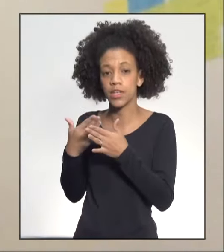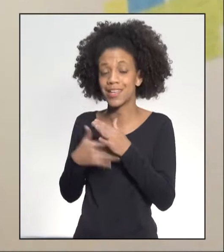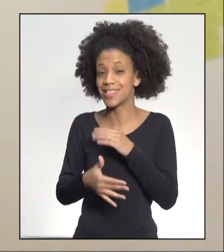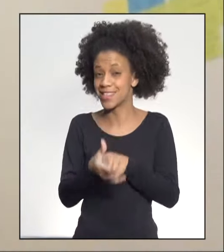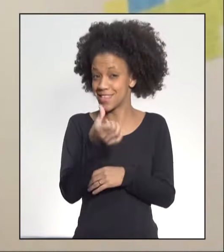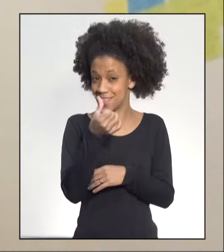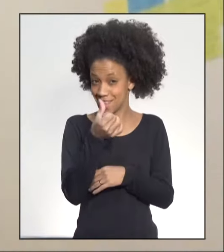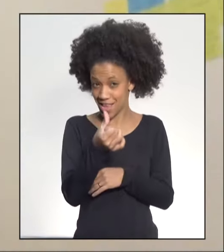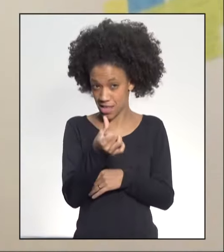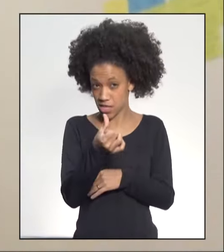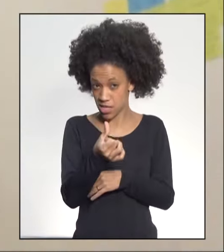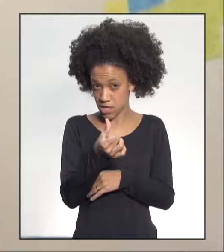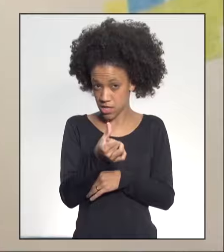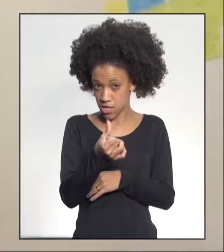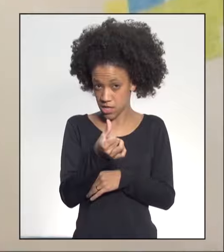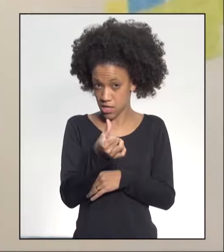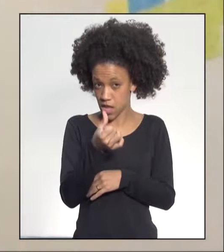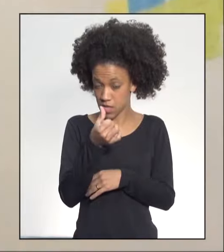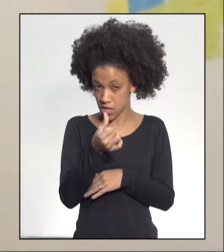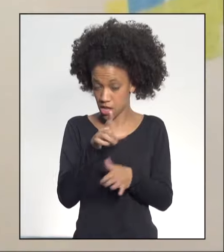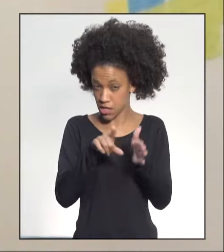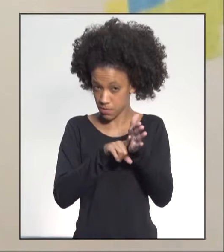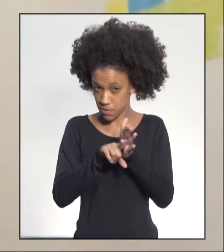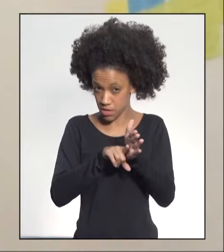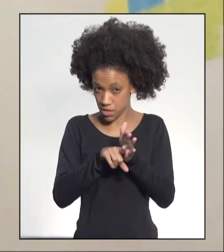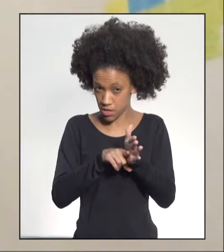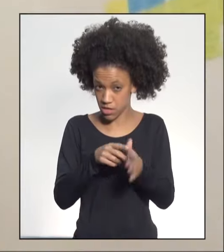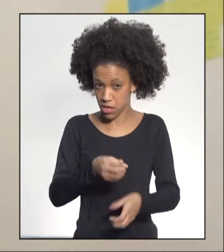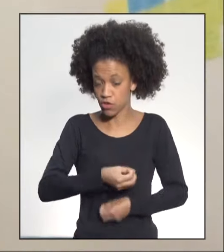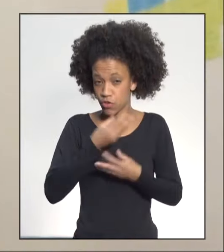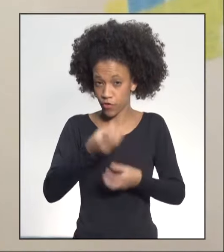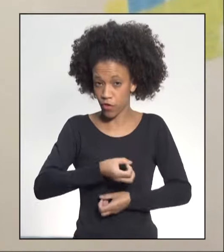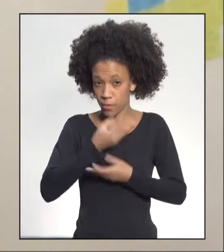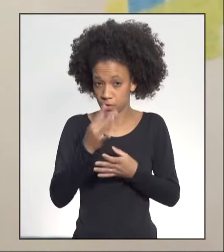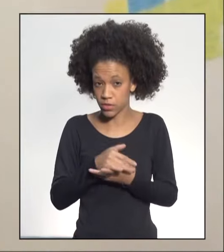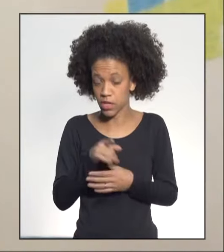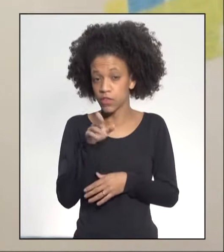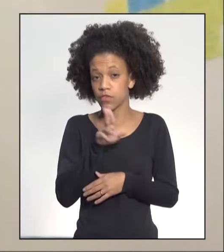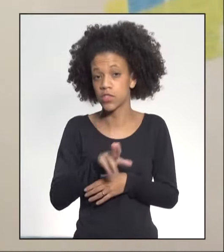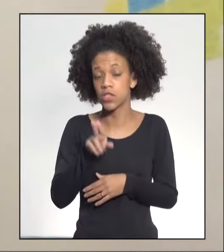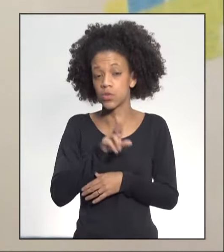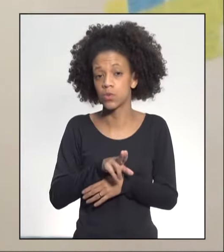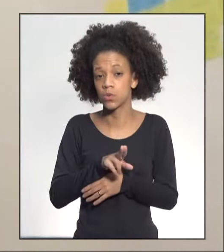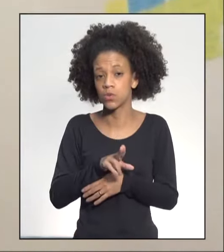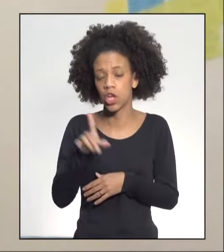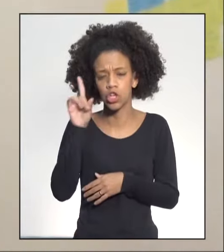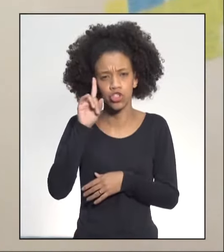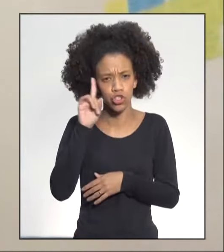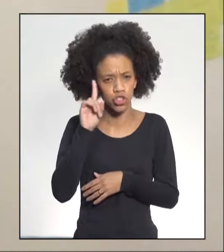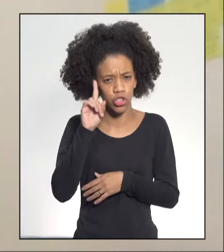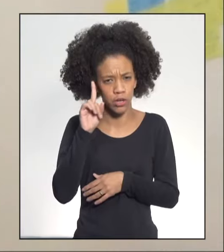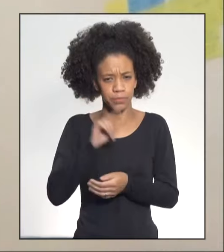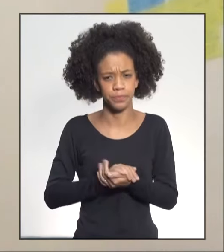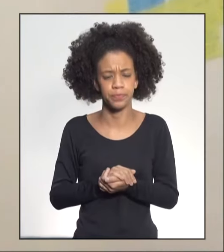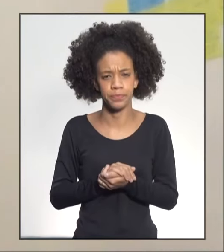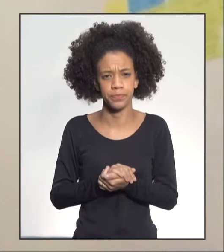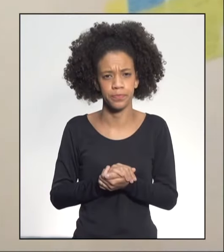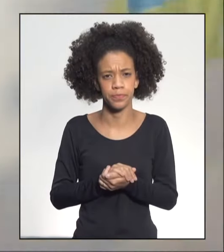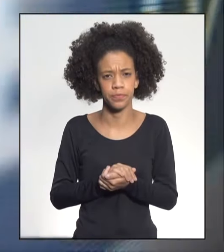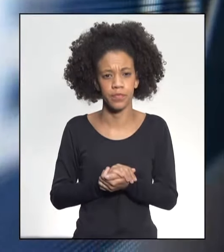fontes, tá bom? De informação que vocês usam diariamente para se